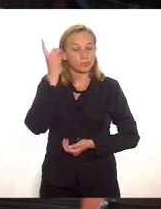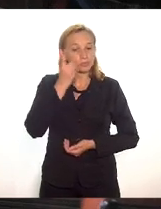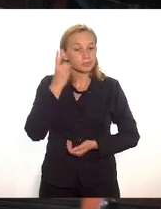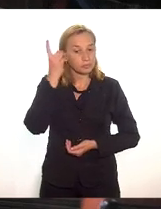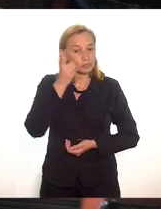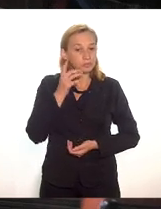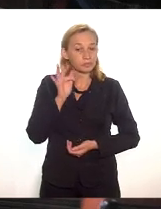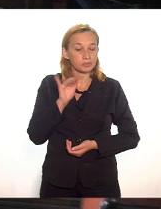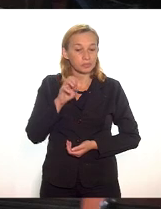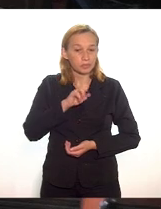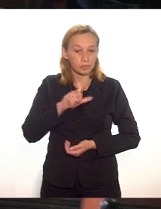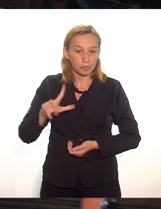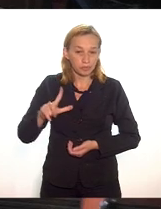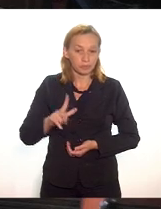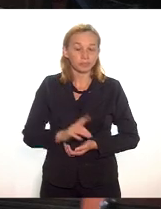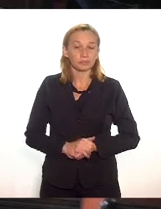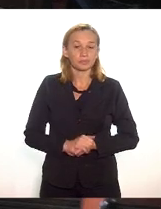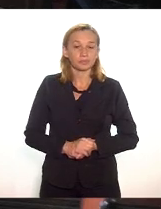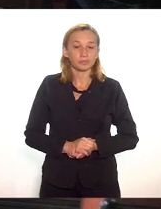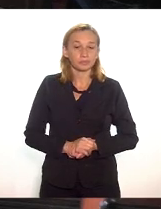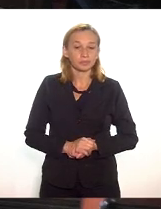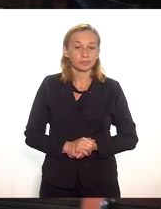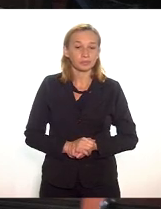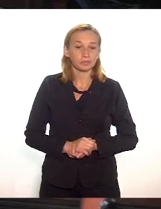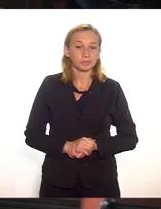Deputado Felipe Poubel.